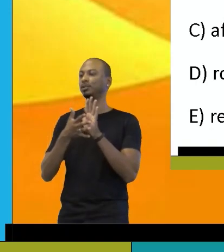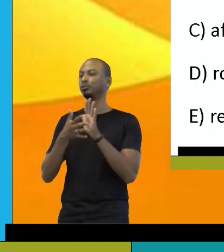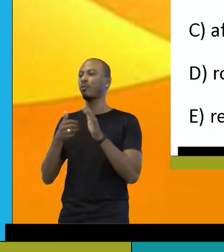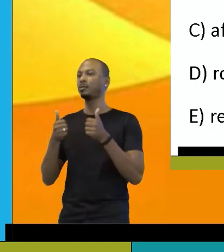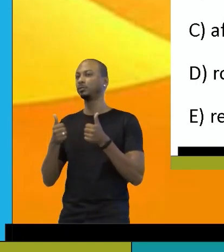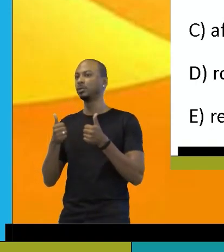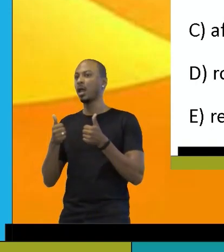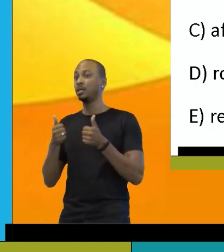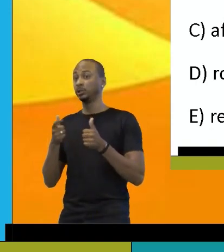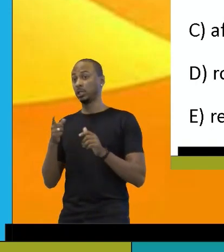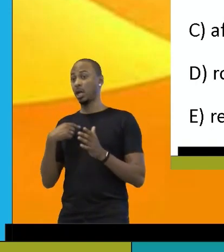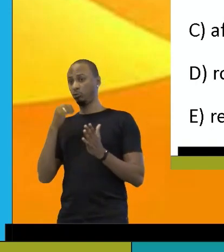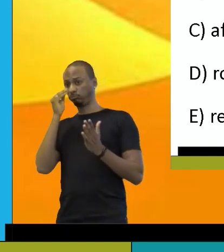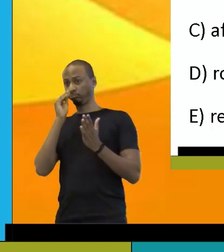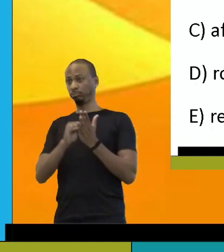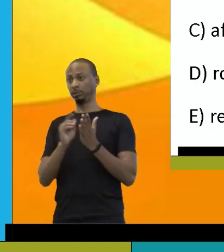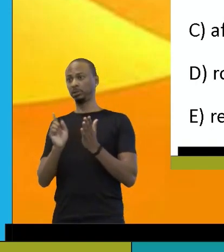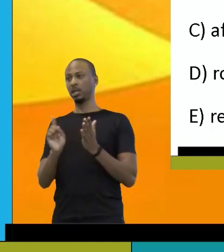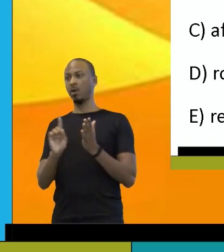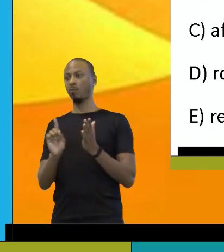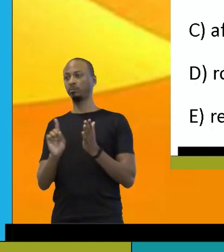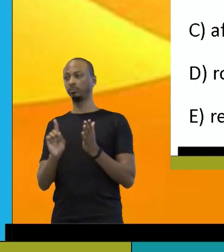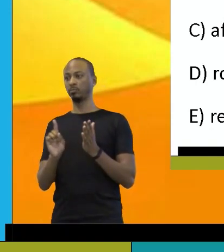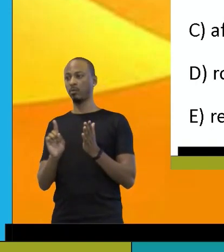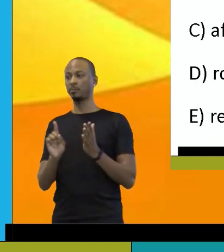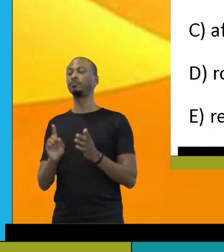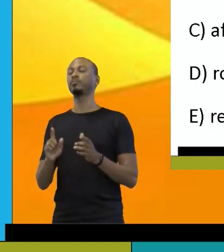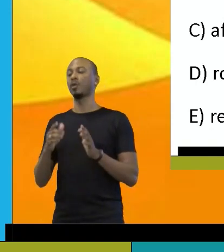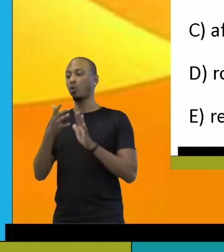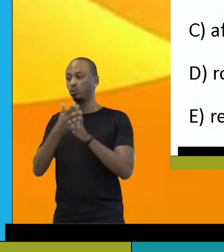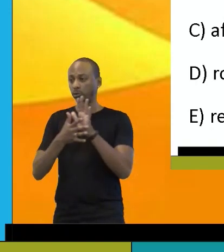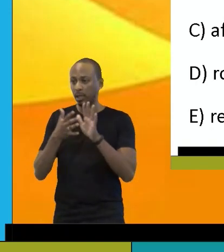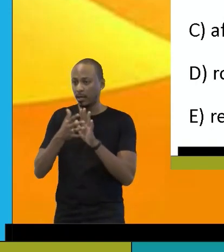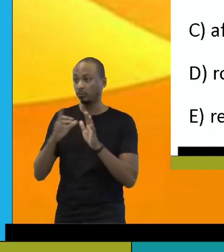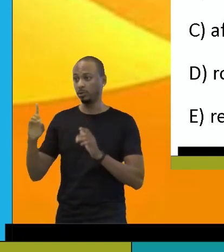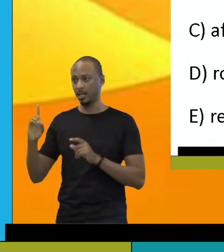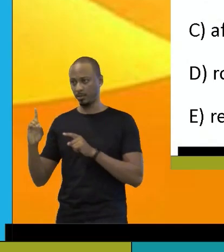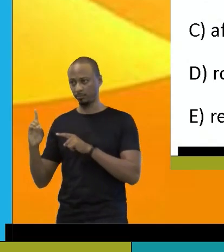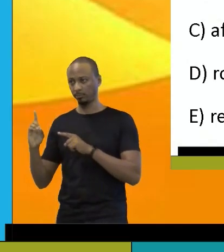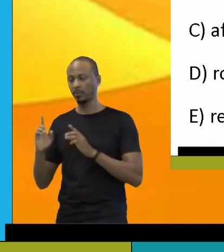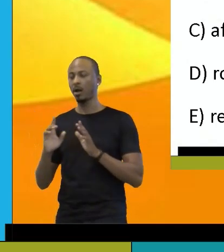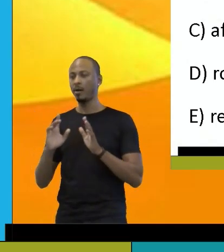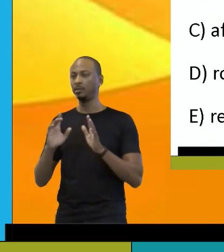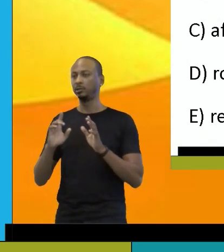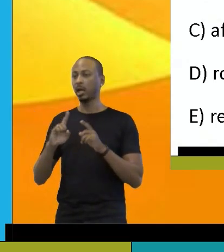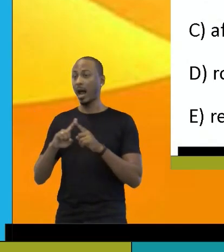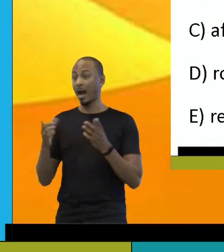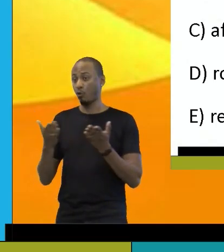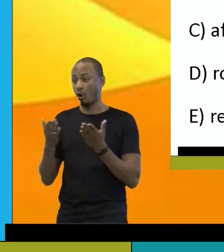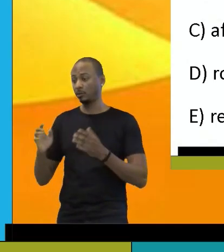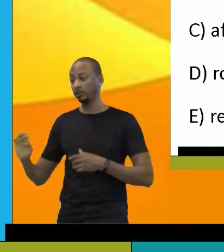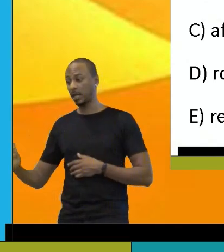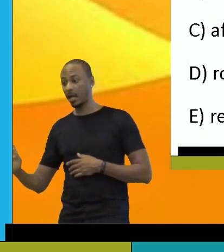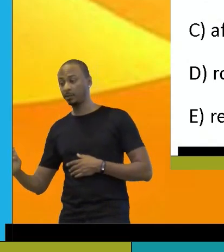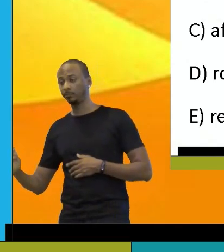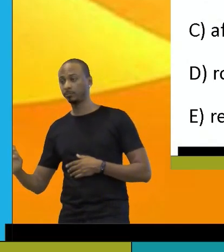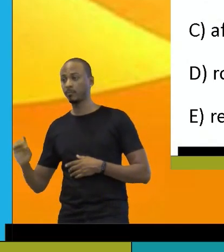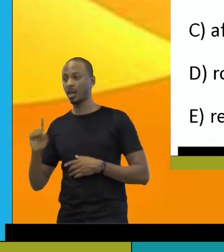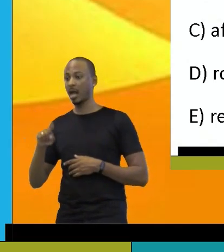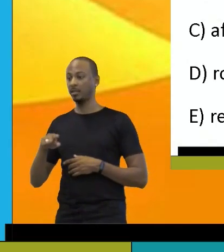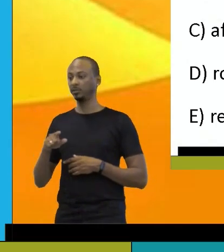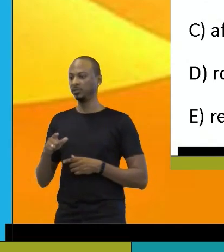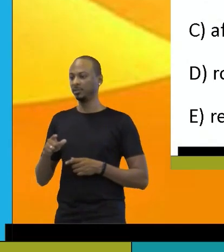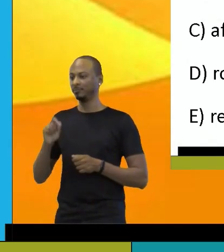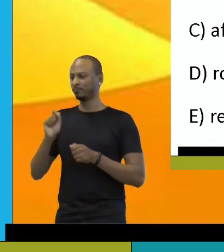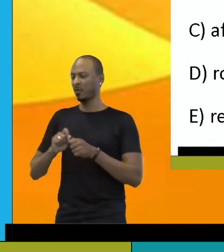dizendo que eu não ignoro, eu levo em consideração. Então ele não rompe com essa tradição. O item E, redefinir a